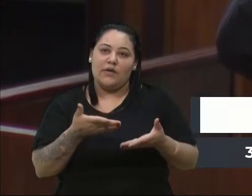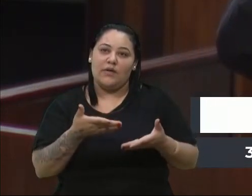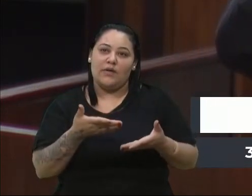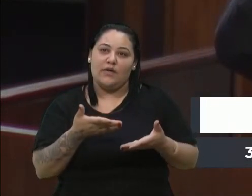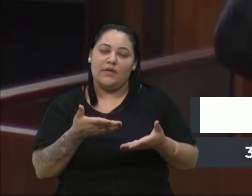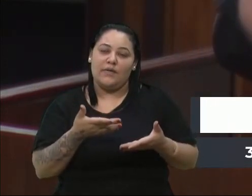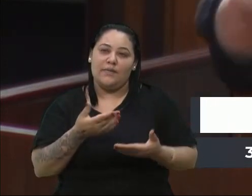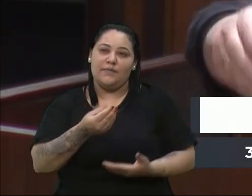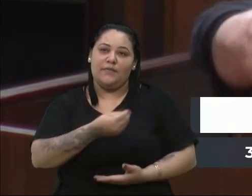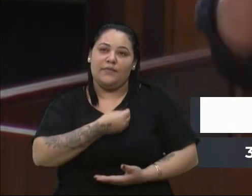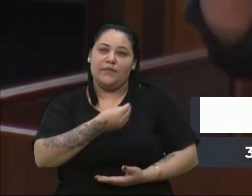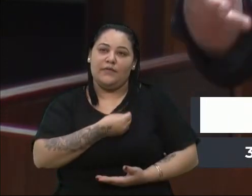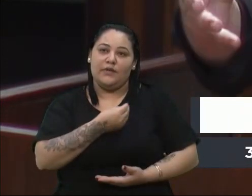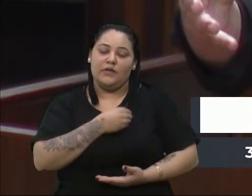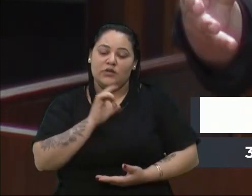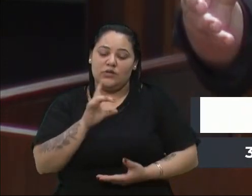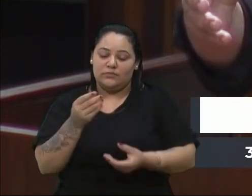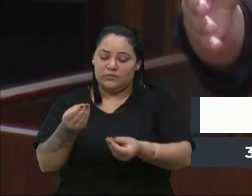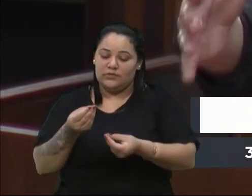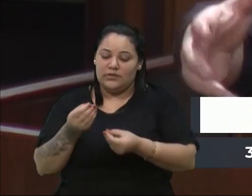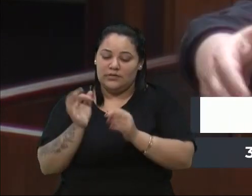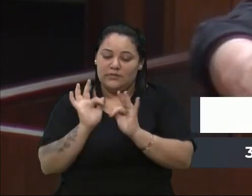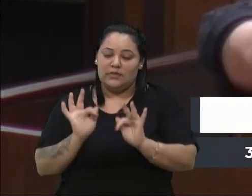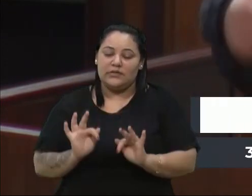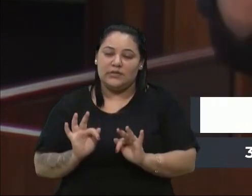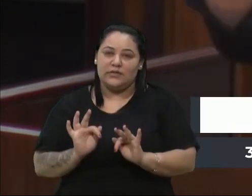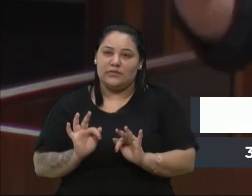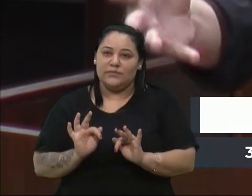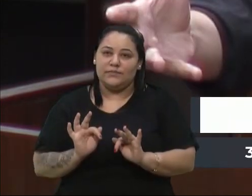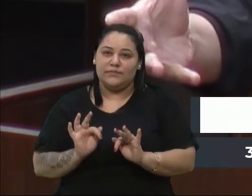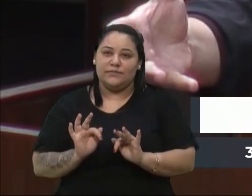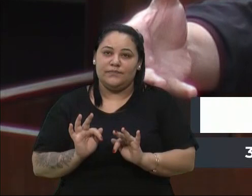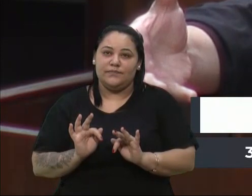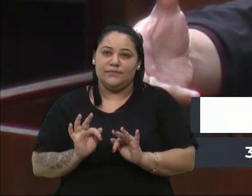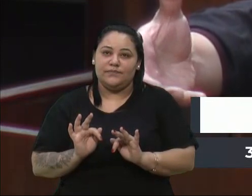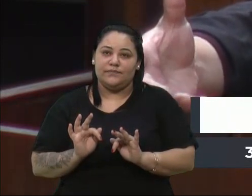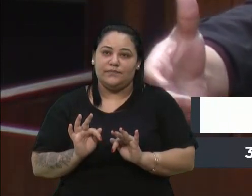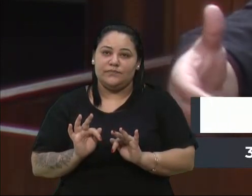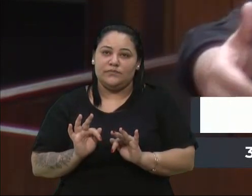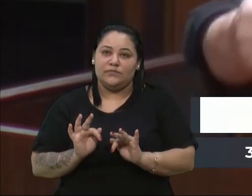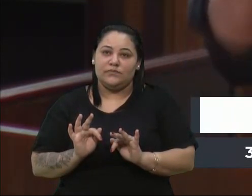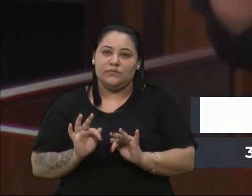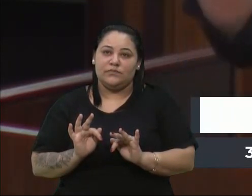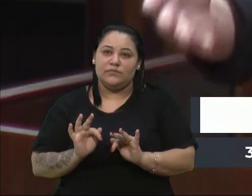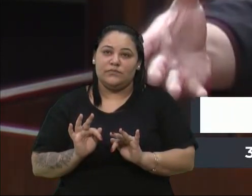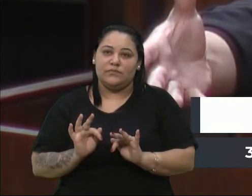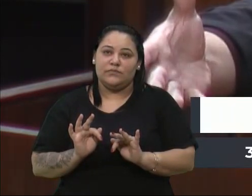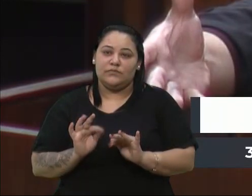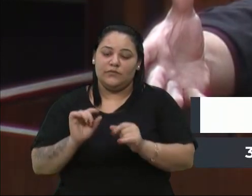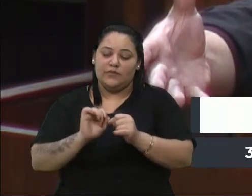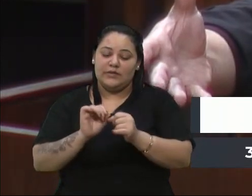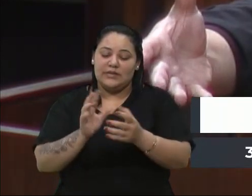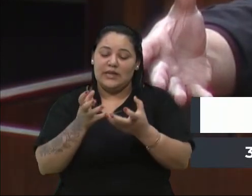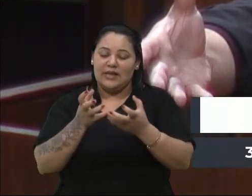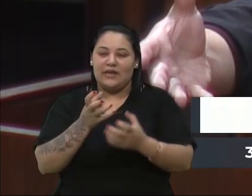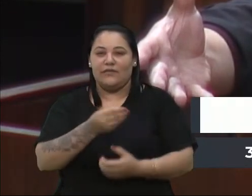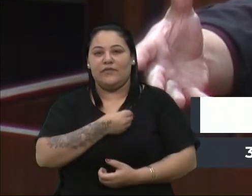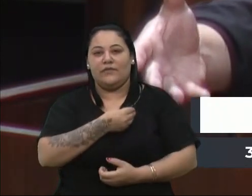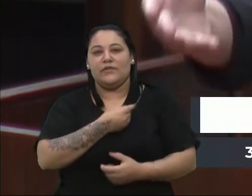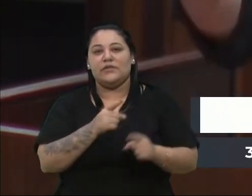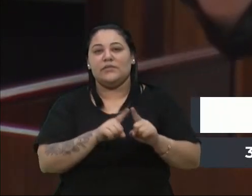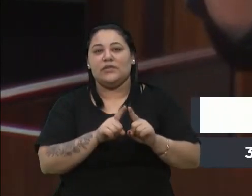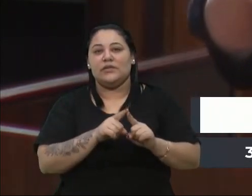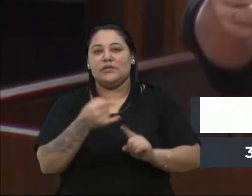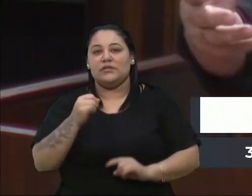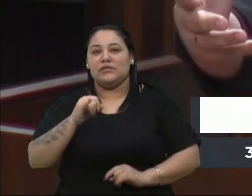vida só nos traz felicidade e só nos faz querer viver se